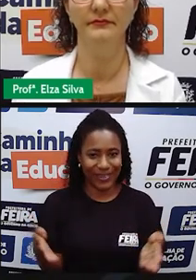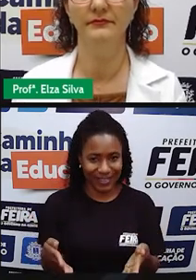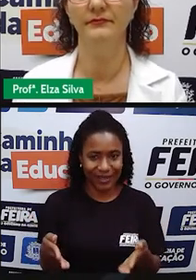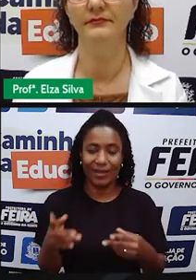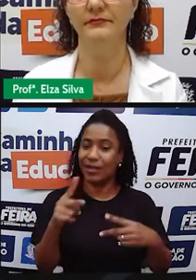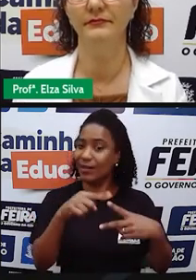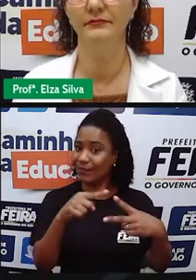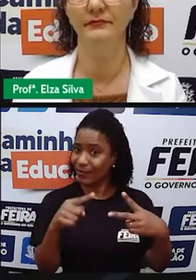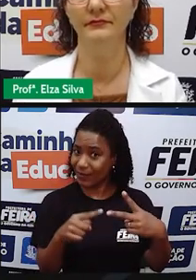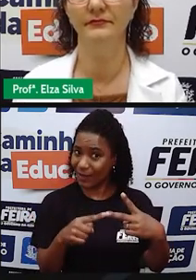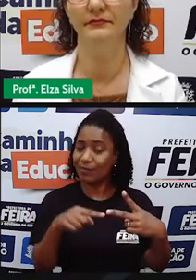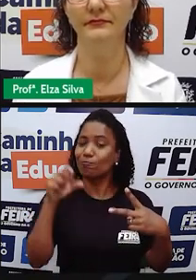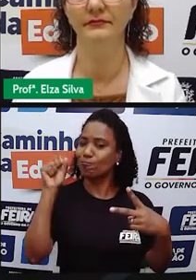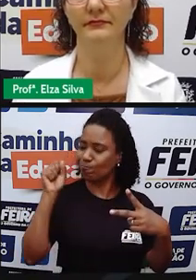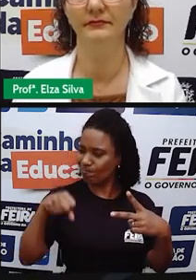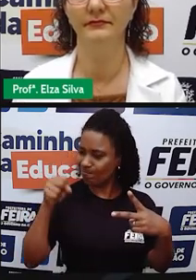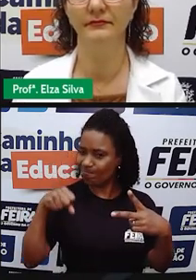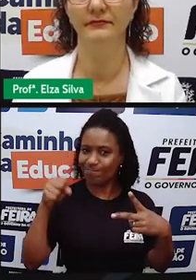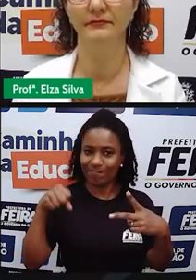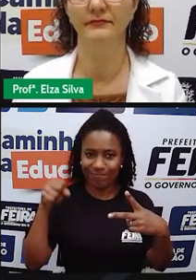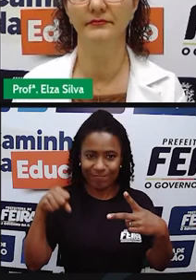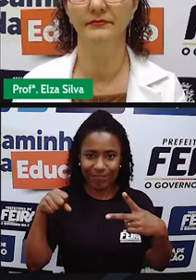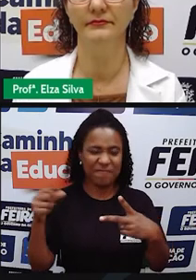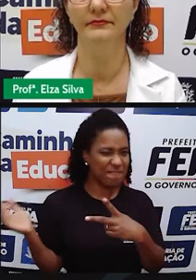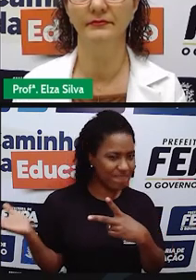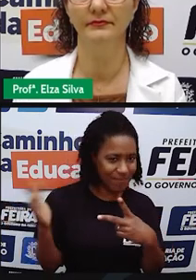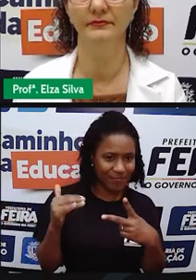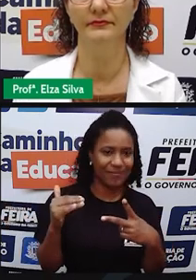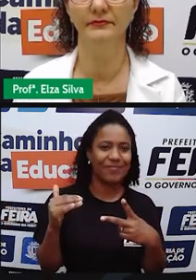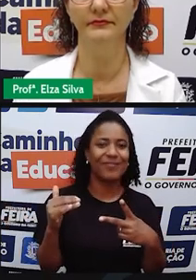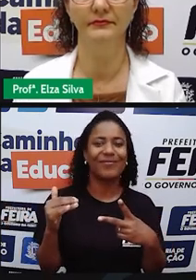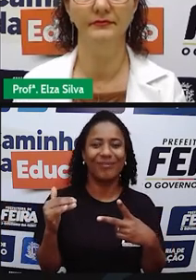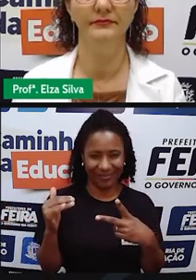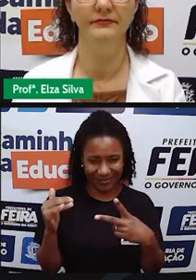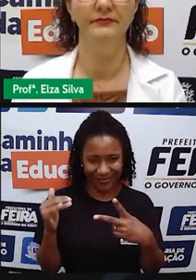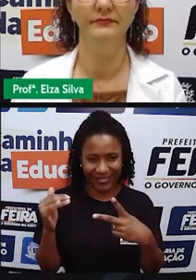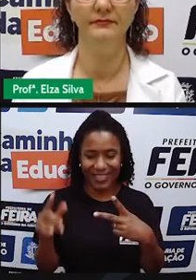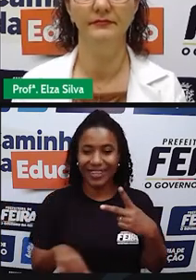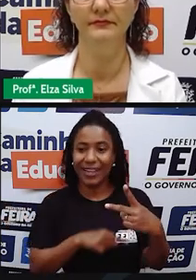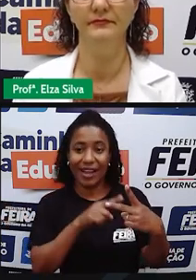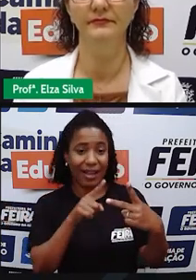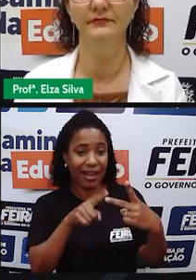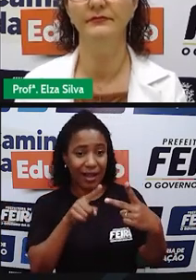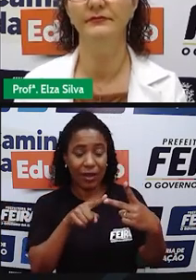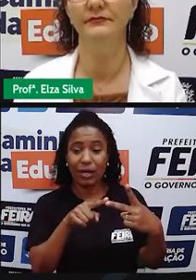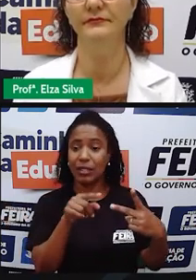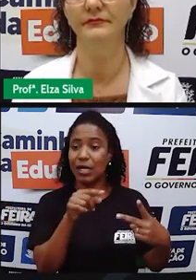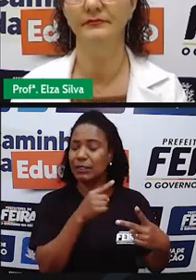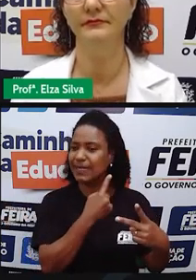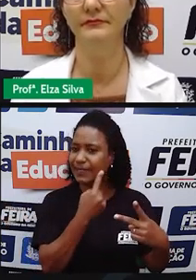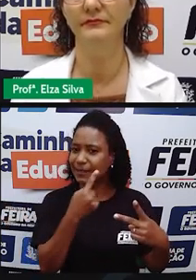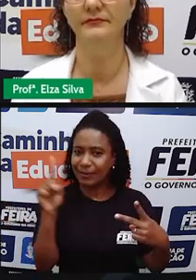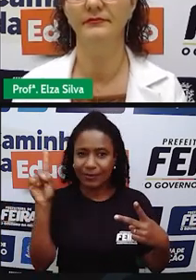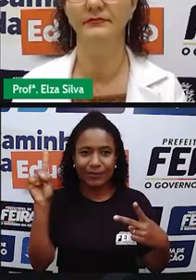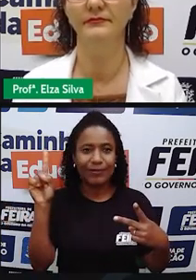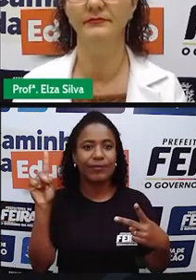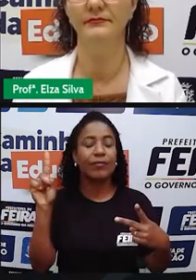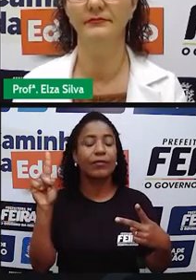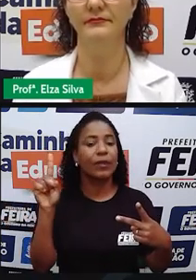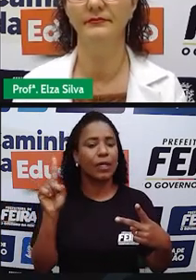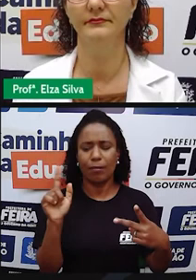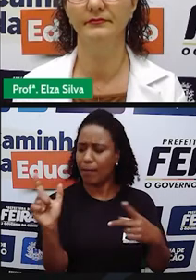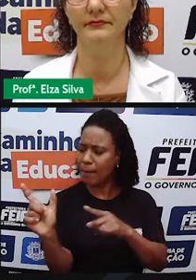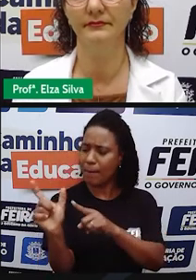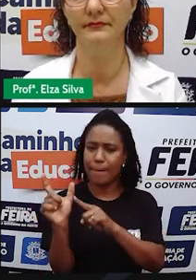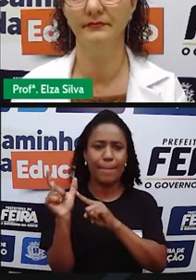na afirmativa. Na negativa, nós iremos utilizar uma palavrinha que vai negar, que